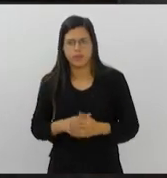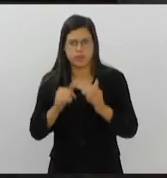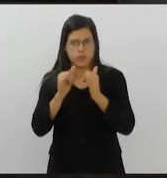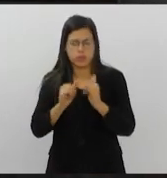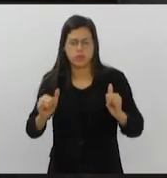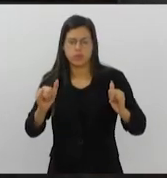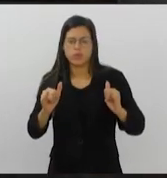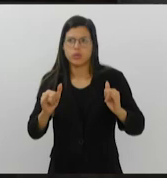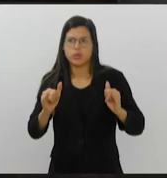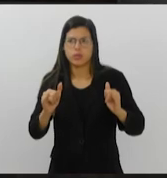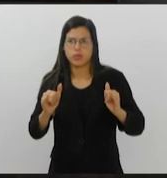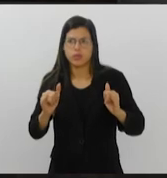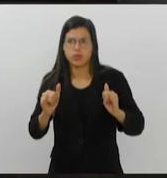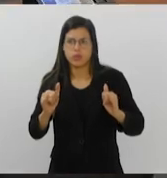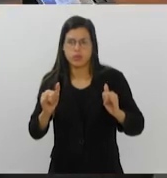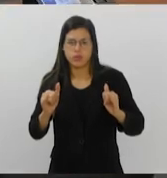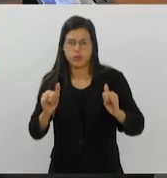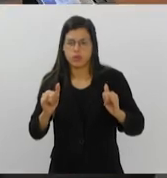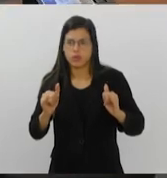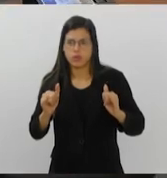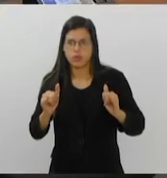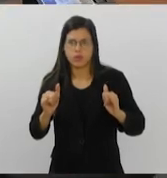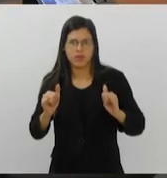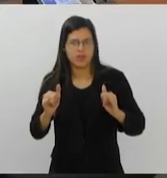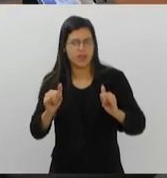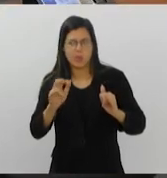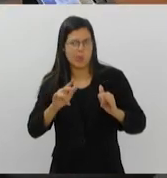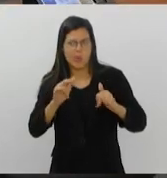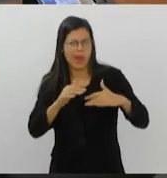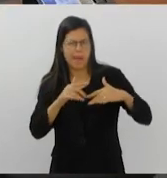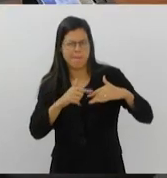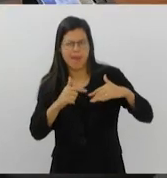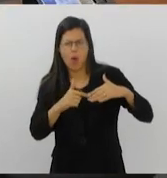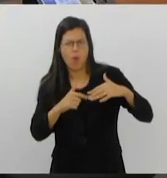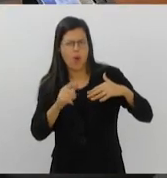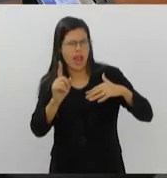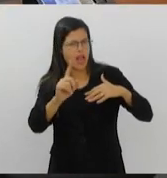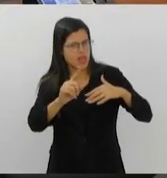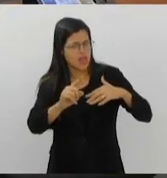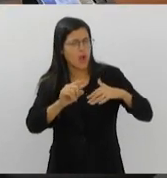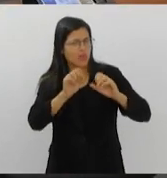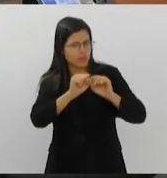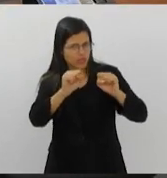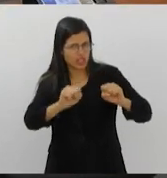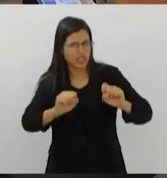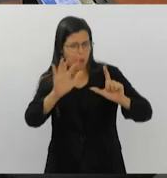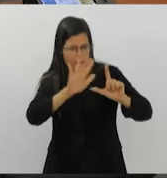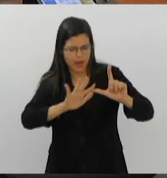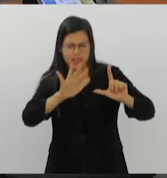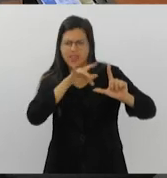Anuncio, não é minha unha não, não, não critique minha unha, é o sistema que está ruim mesmo.